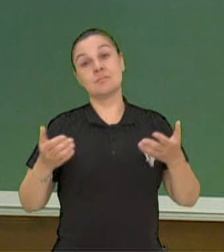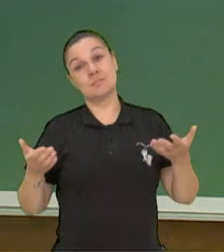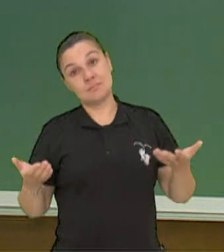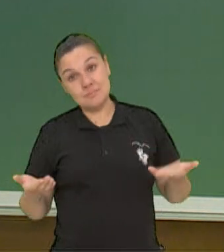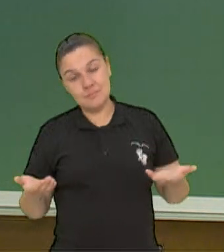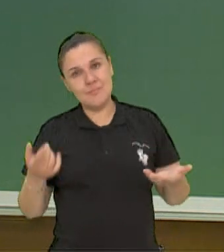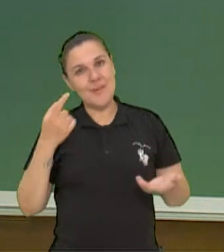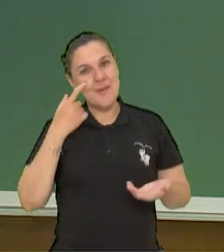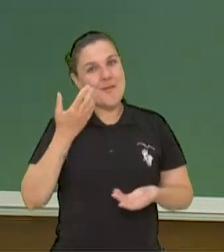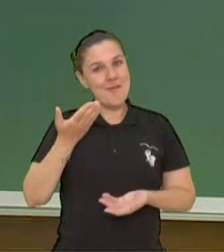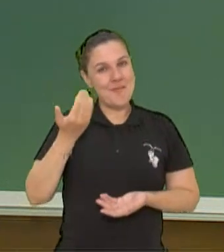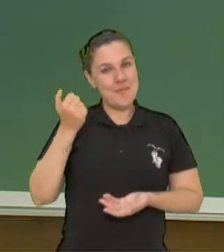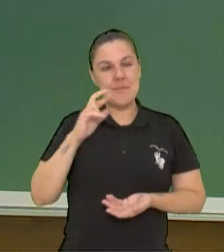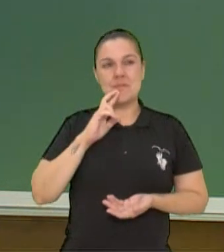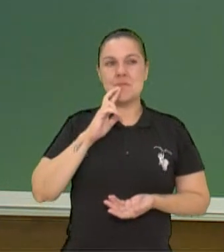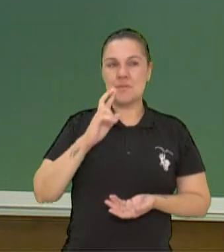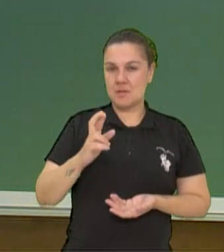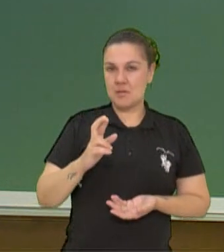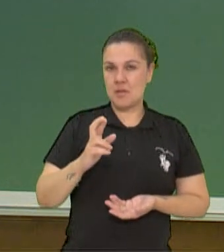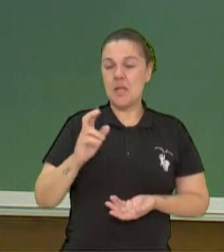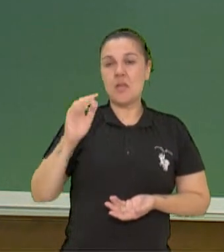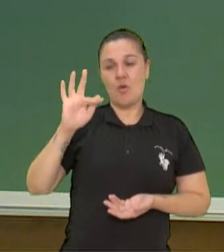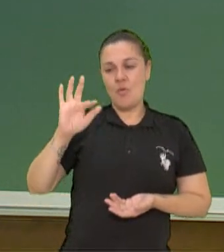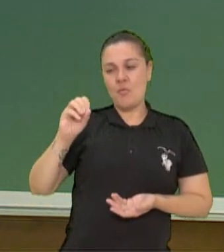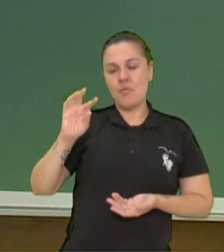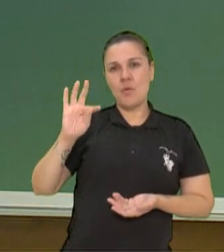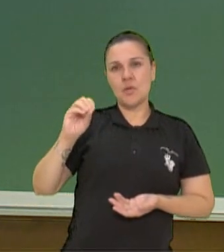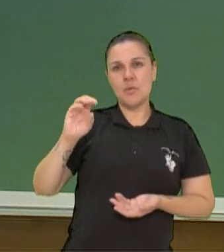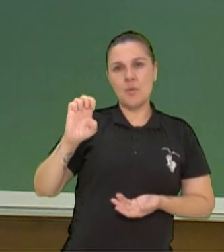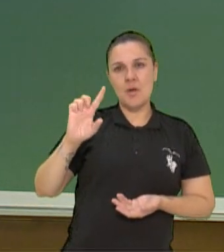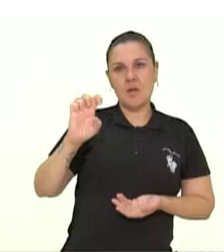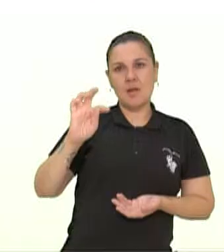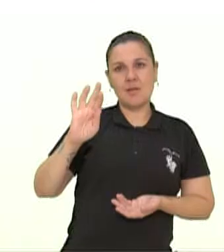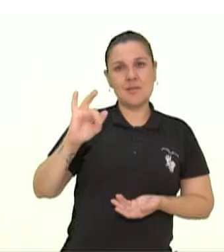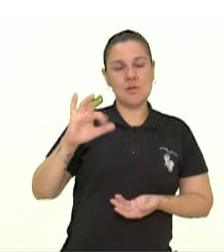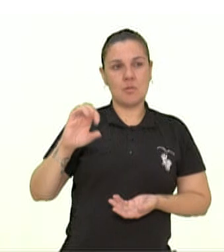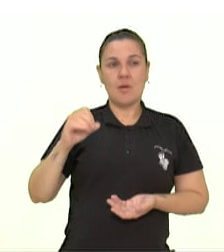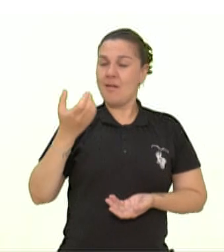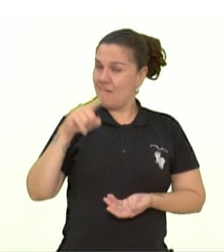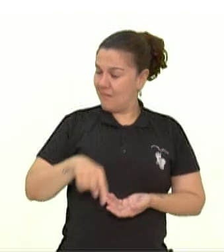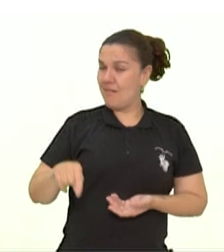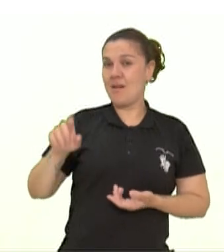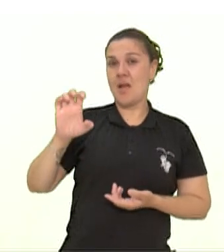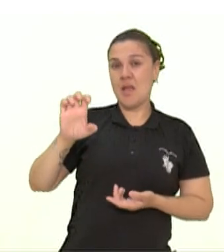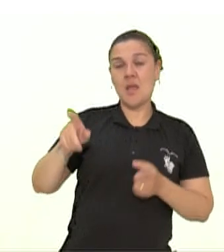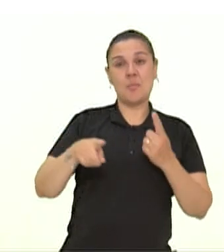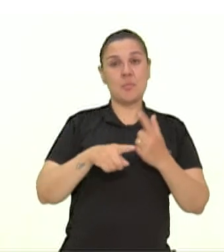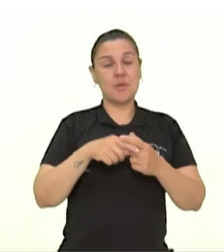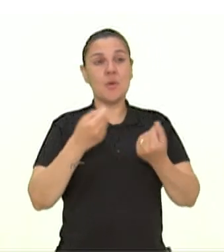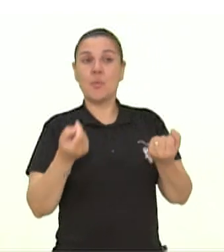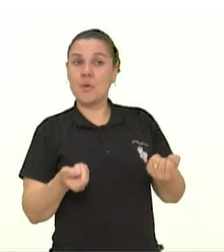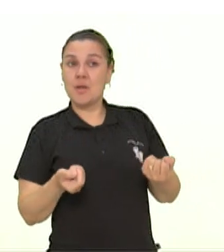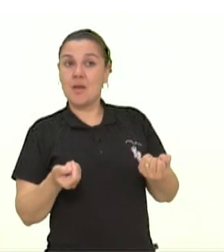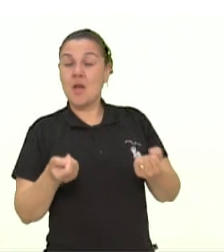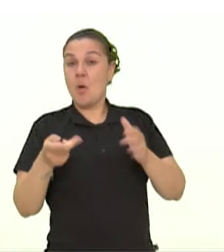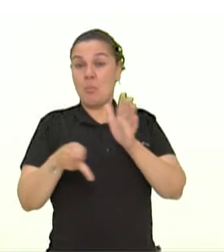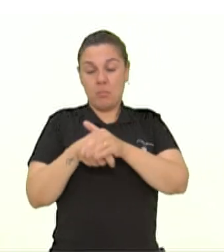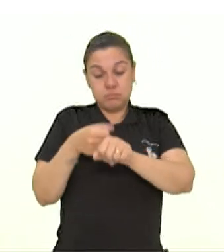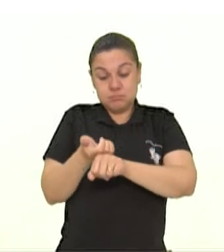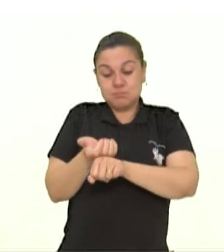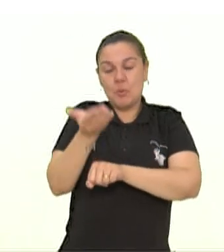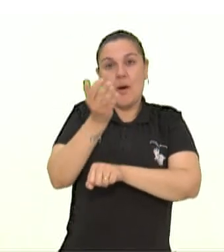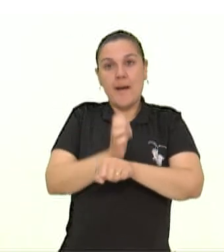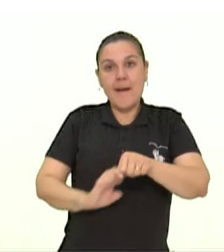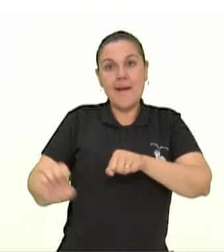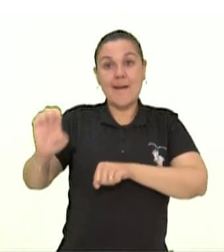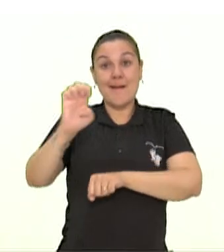Pessoal, vamos lá então? Efeito fotoelétrico. Qual que é a resposta? Claro que é E. O efeito fotoelétrico corresponde à ocorrência da emissão de